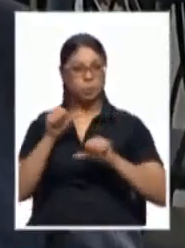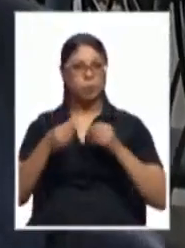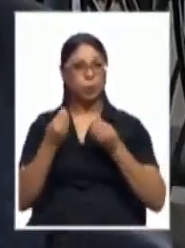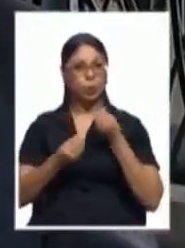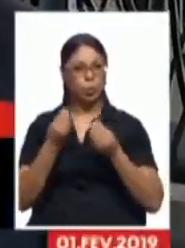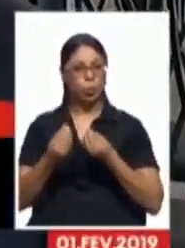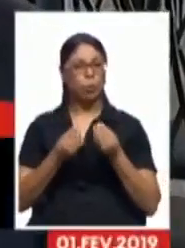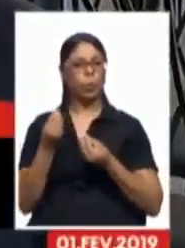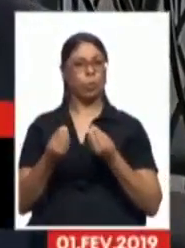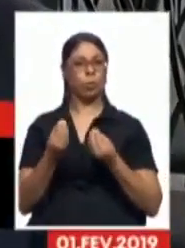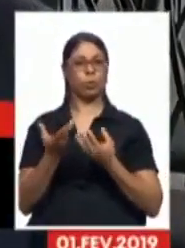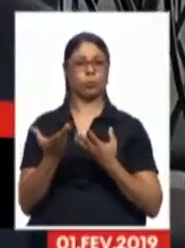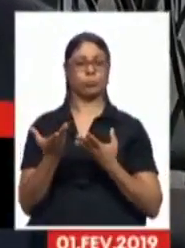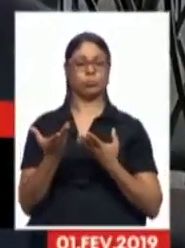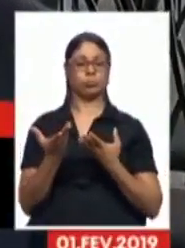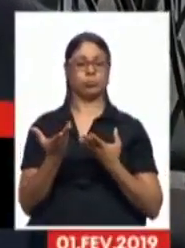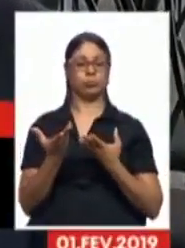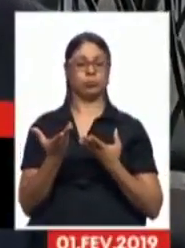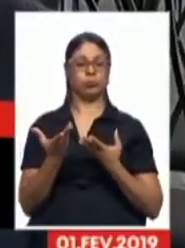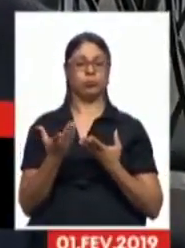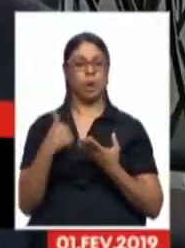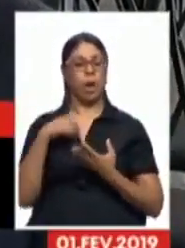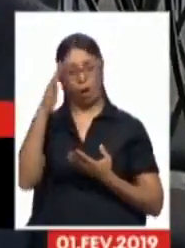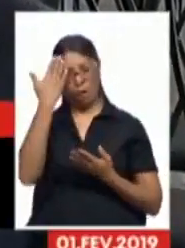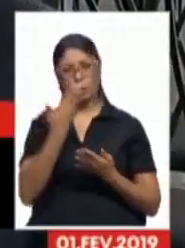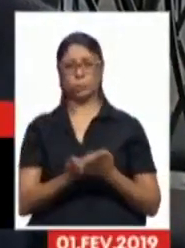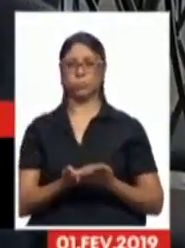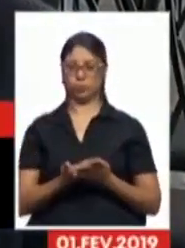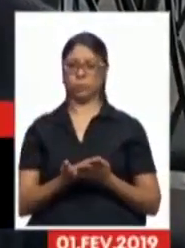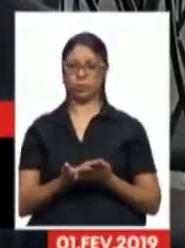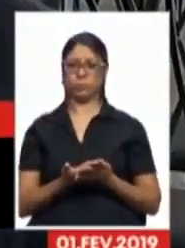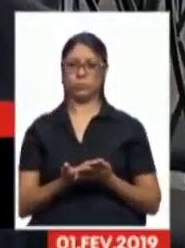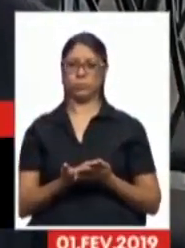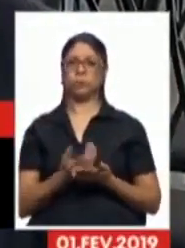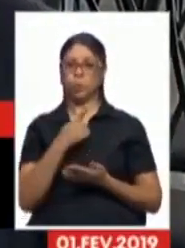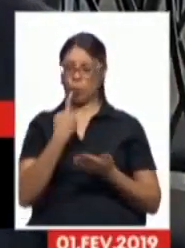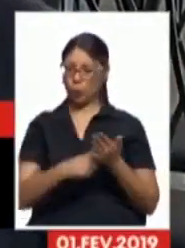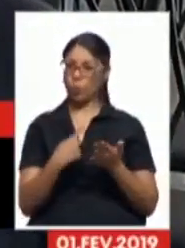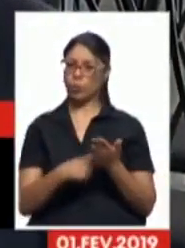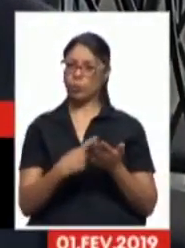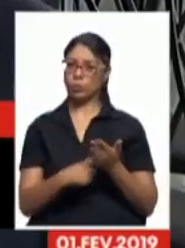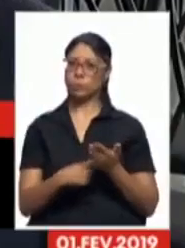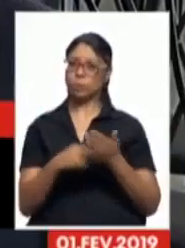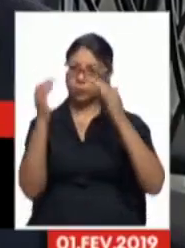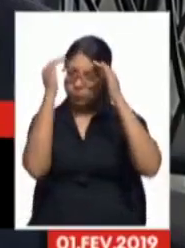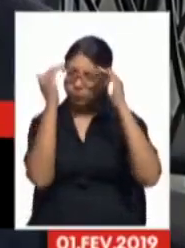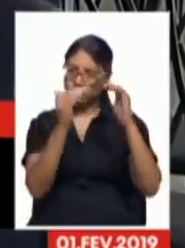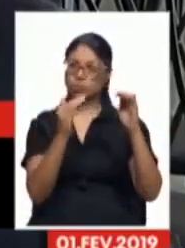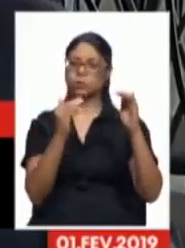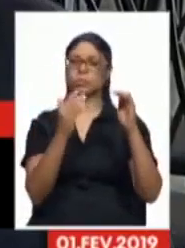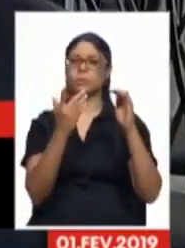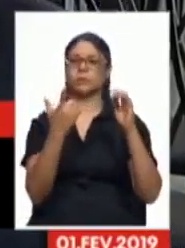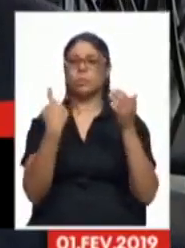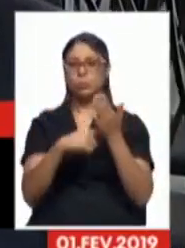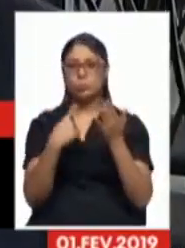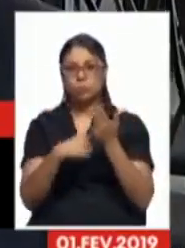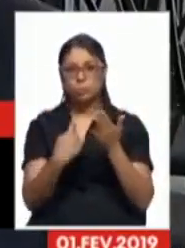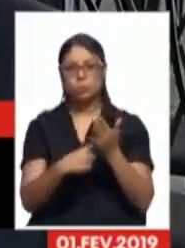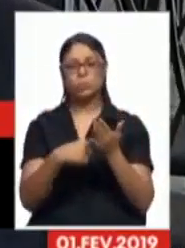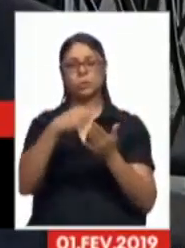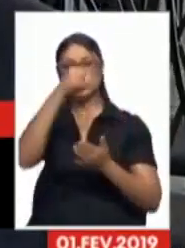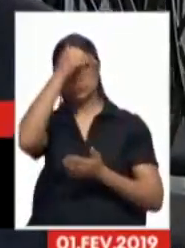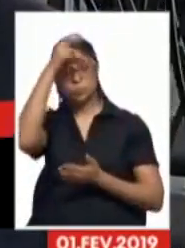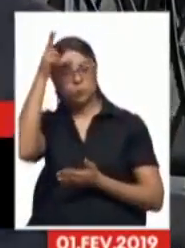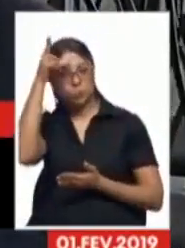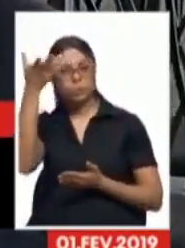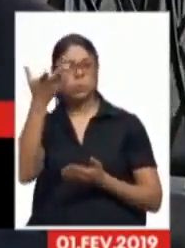governar. Eu creio muito, acredito muito nesse compromisso do governador, que vai cumprir os compromissos constitucionais com os municípios